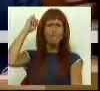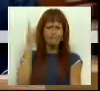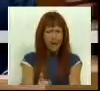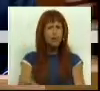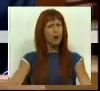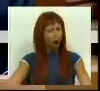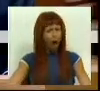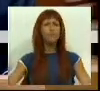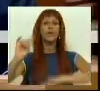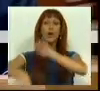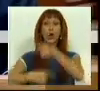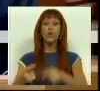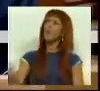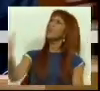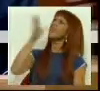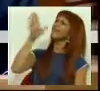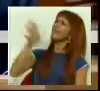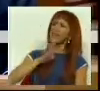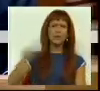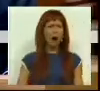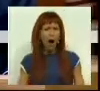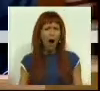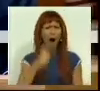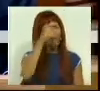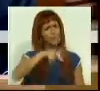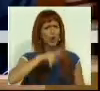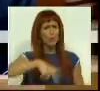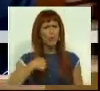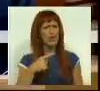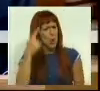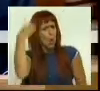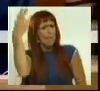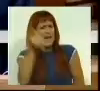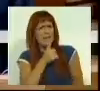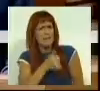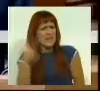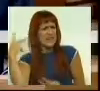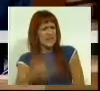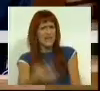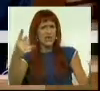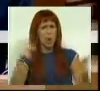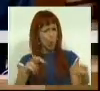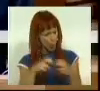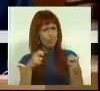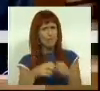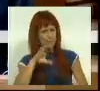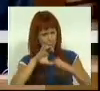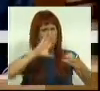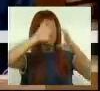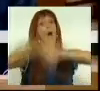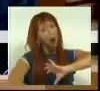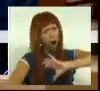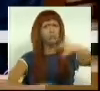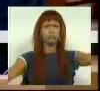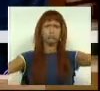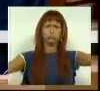receita. E depois ainda nos vem dizer que são os portugueses que não compreendem as medidas, que é um problema de comunicação.